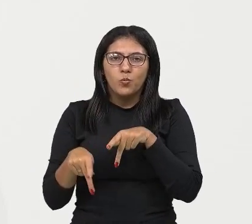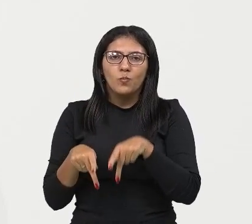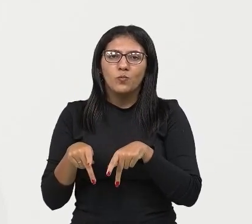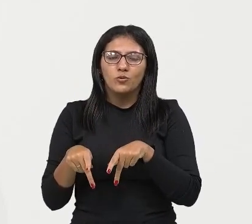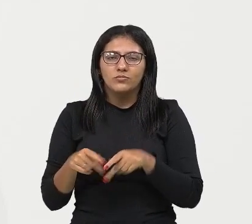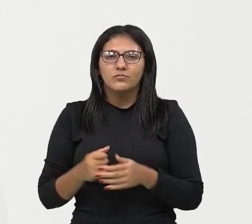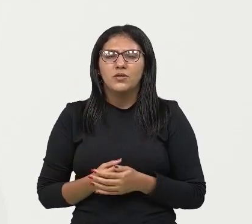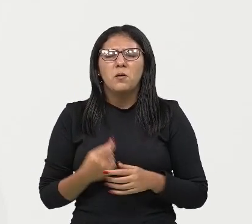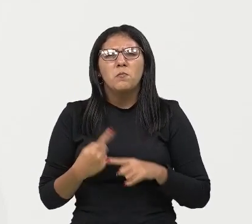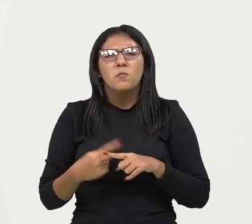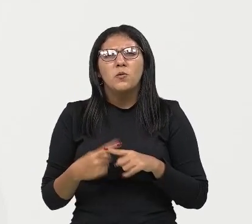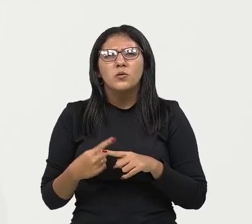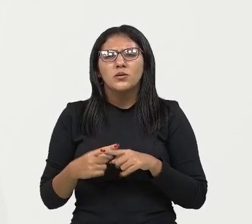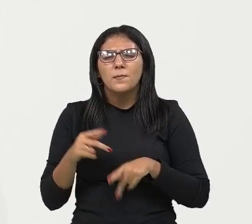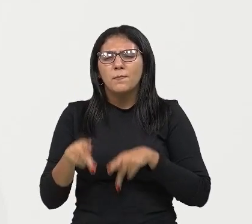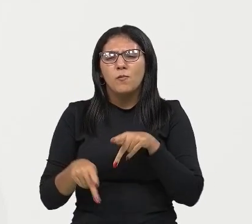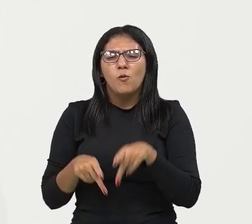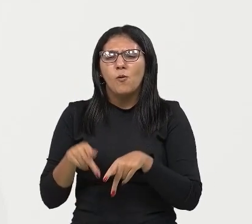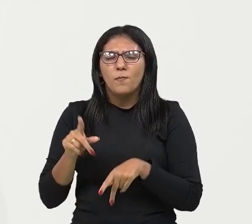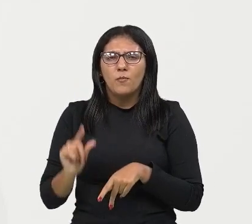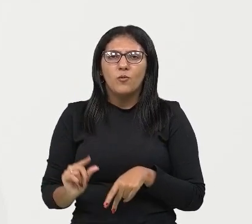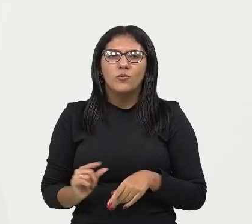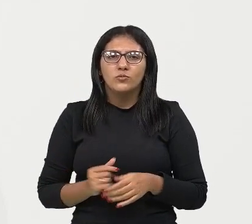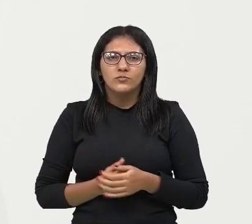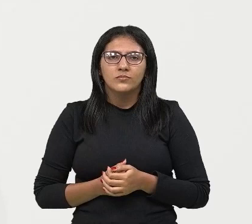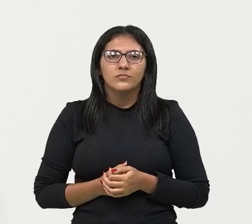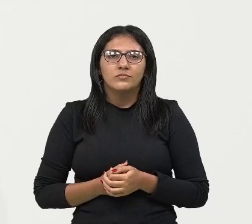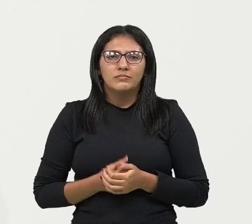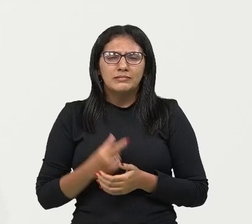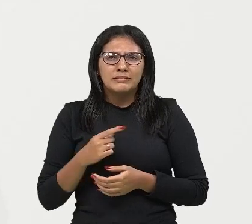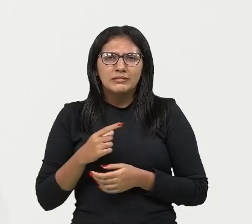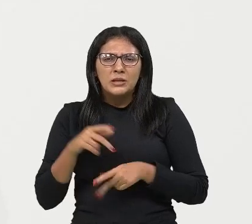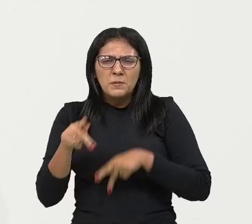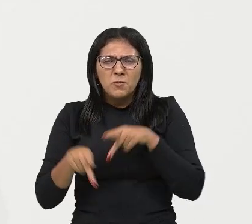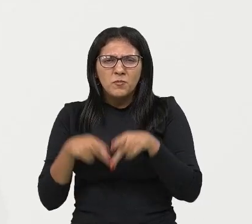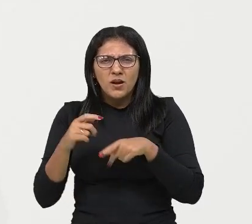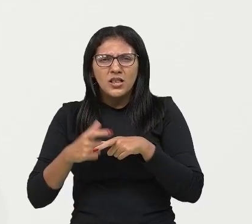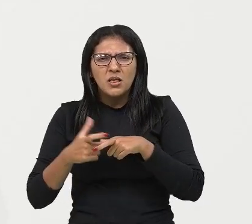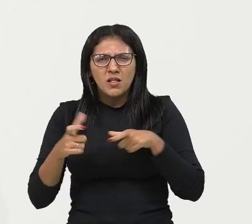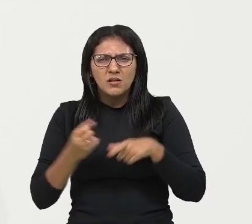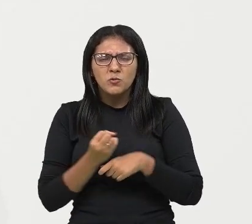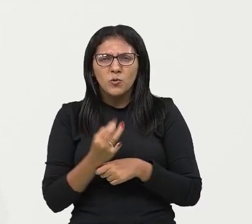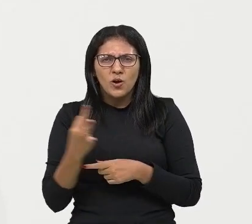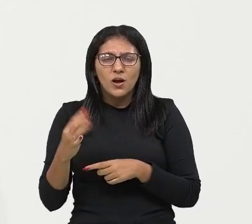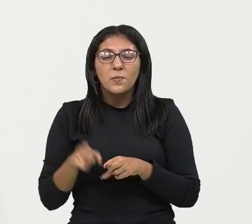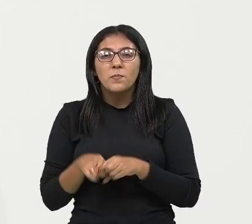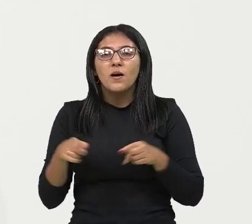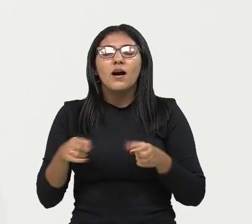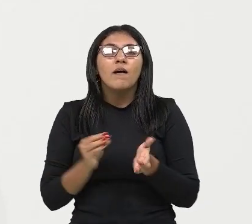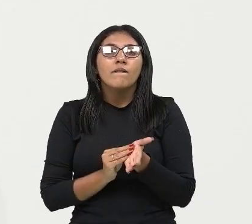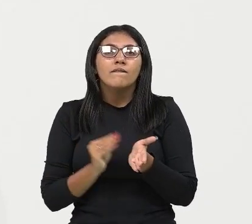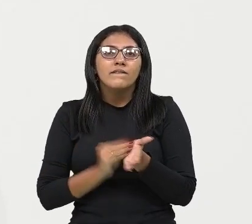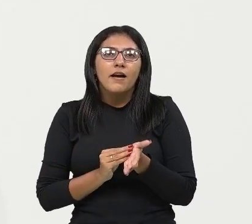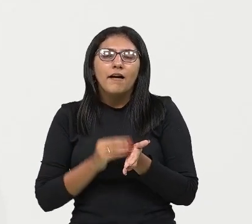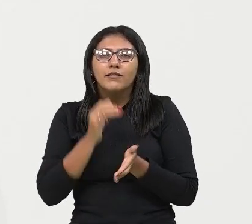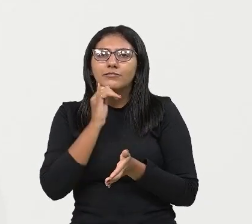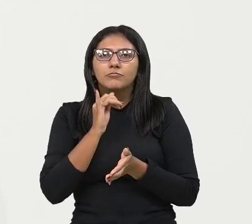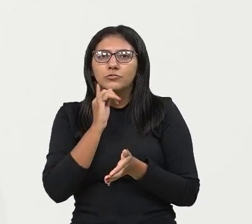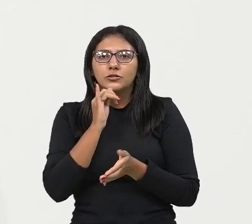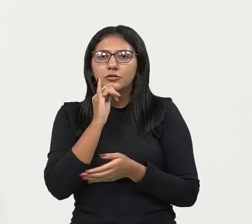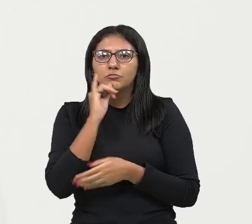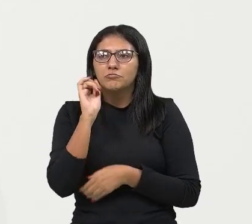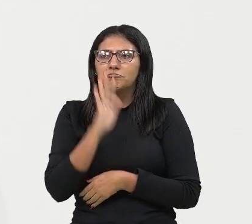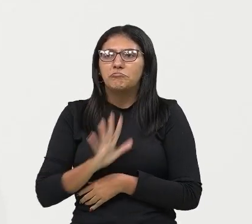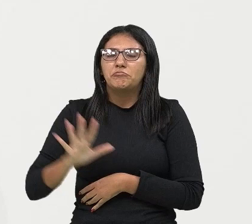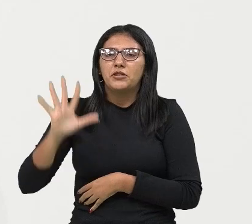Por que pouco povoado? Porque existe muita gente? Existe, porém não é o suficiente para encher o nosso país,